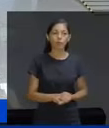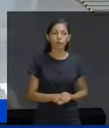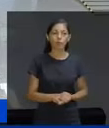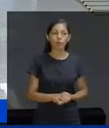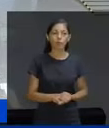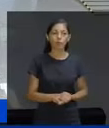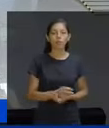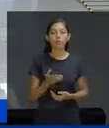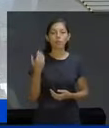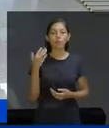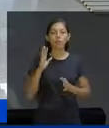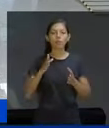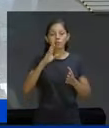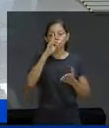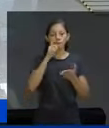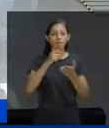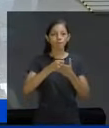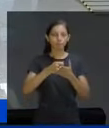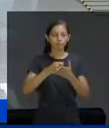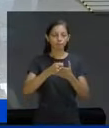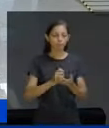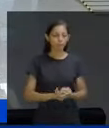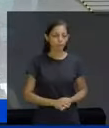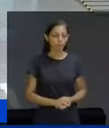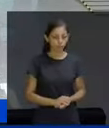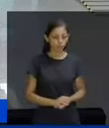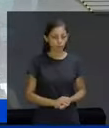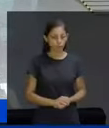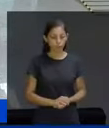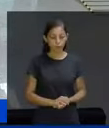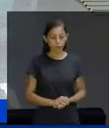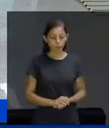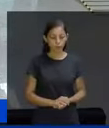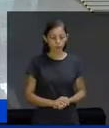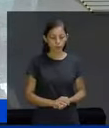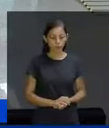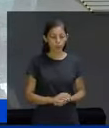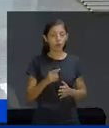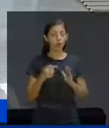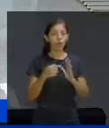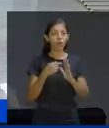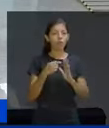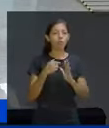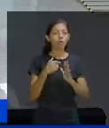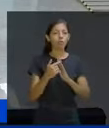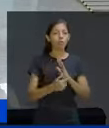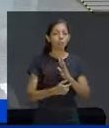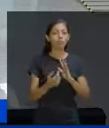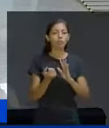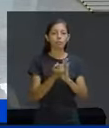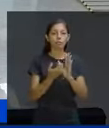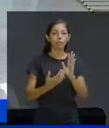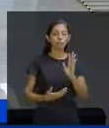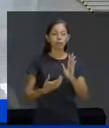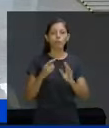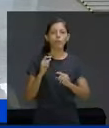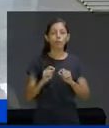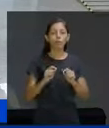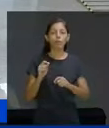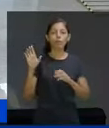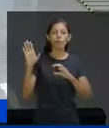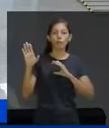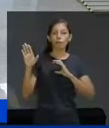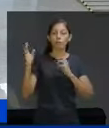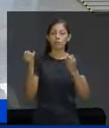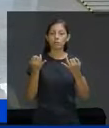rediscutir matéria já decidida. Segundo o tópico 5 dos embargos, vejo que permanece imagem ampla do plenário. Com